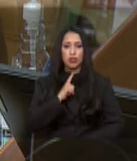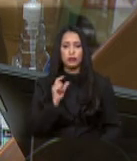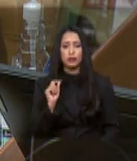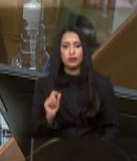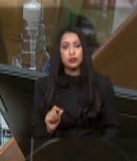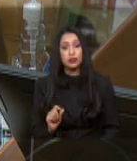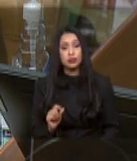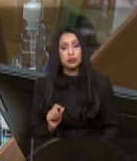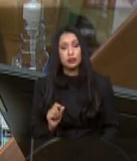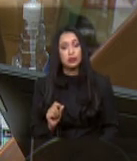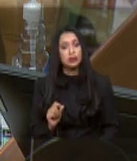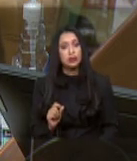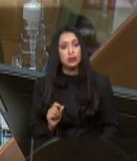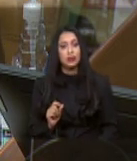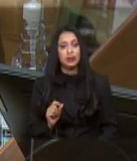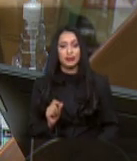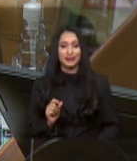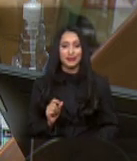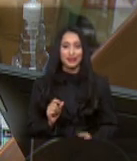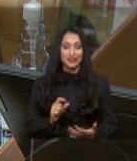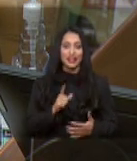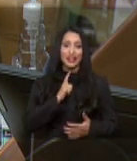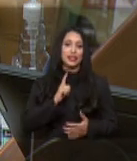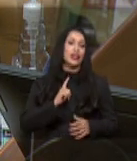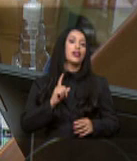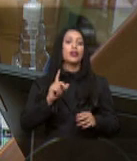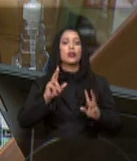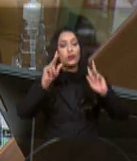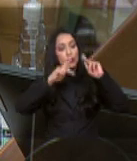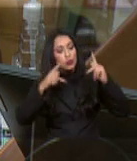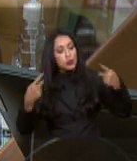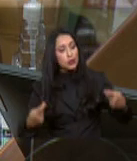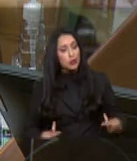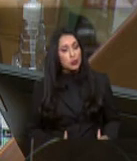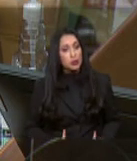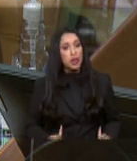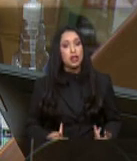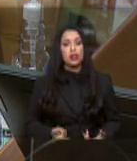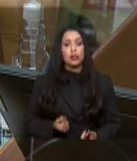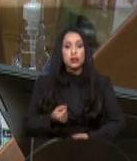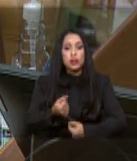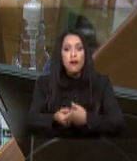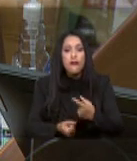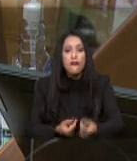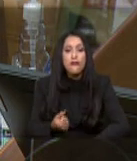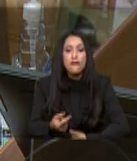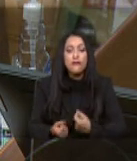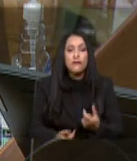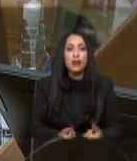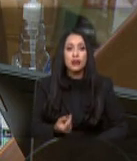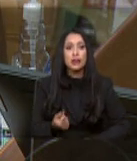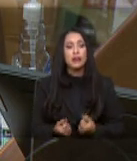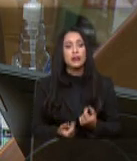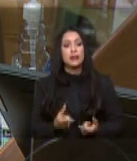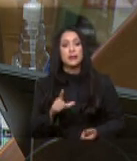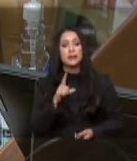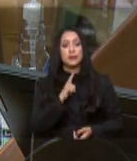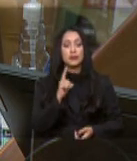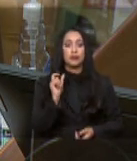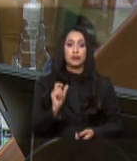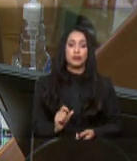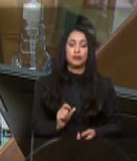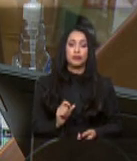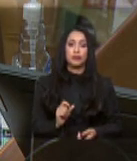não dando o número de os recursos humanos, o pessoal, os recursos financeiros, para que se mantenha